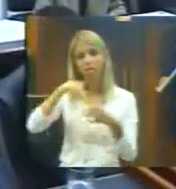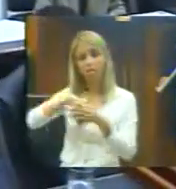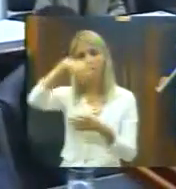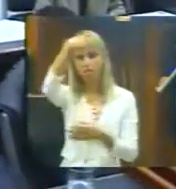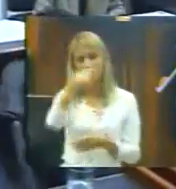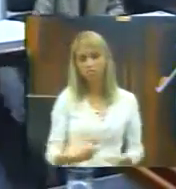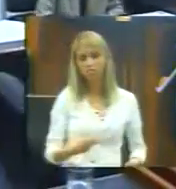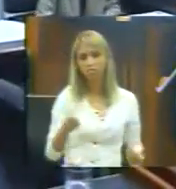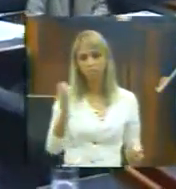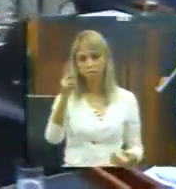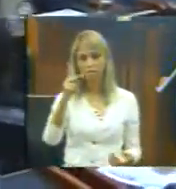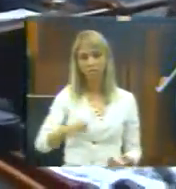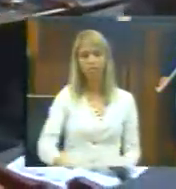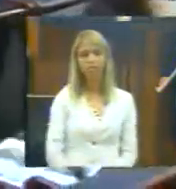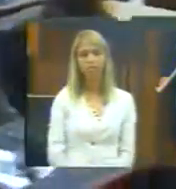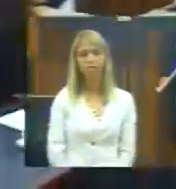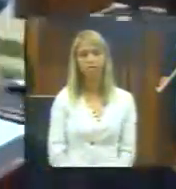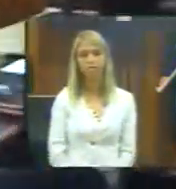candidata.